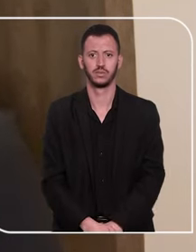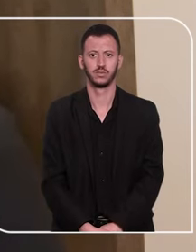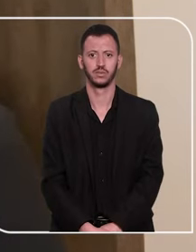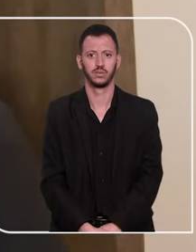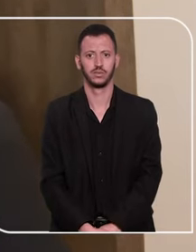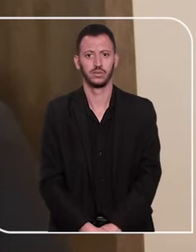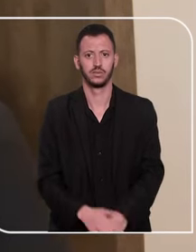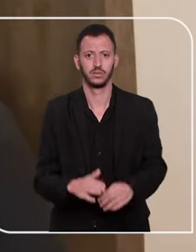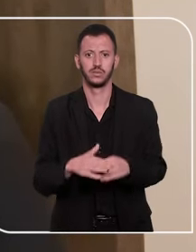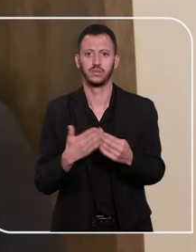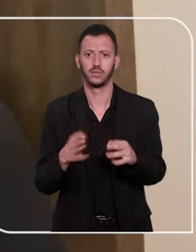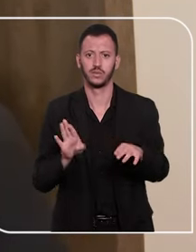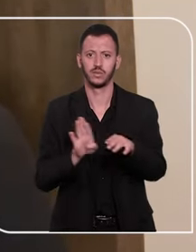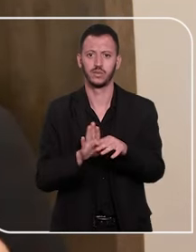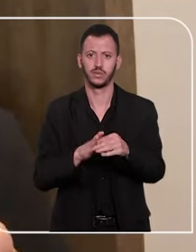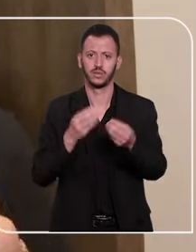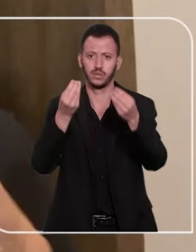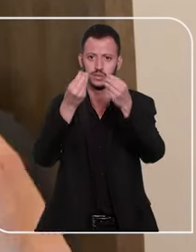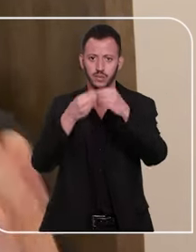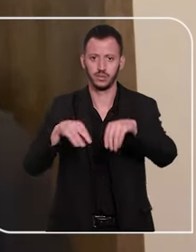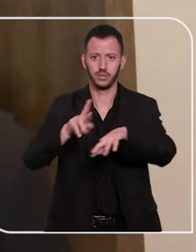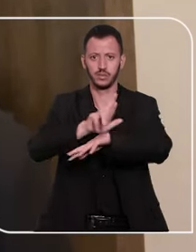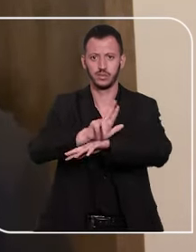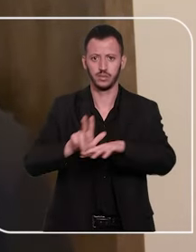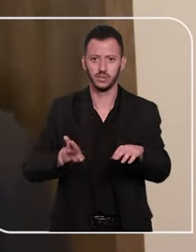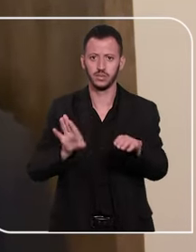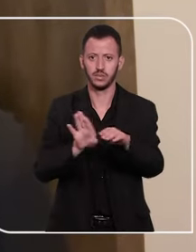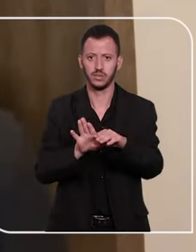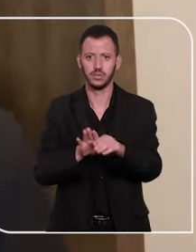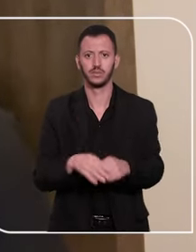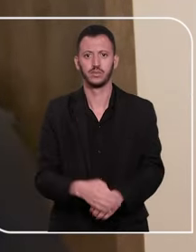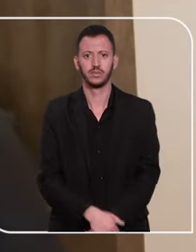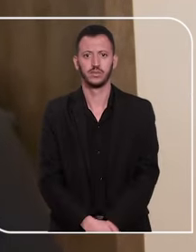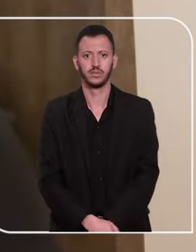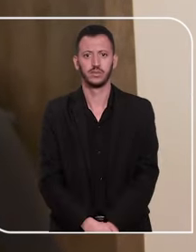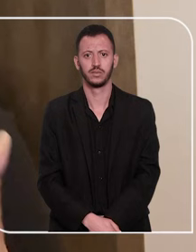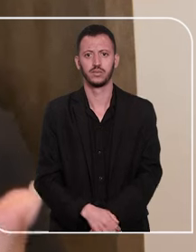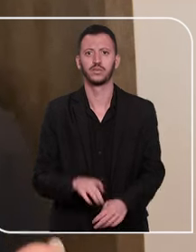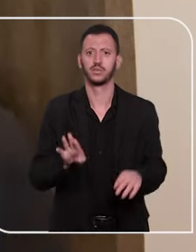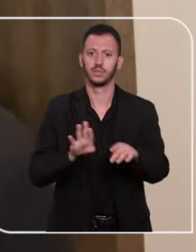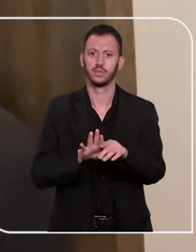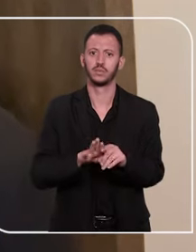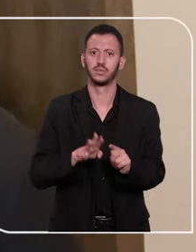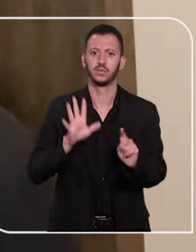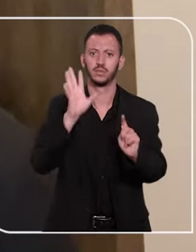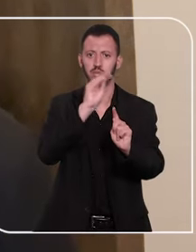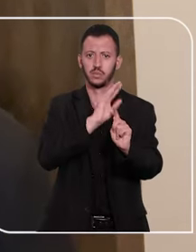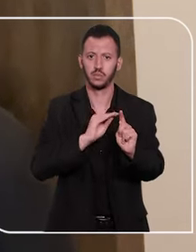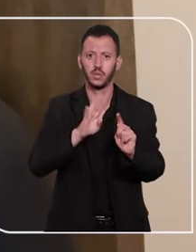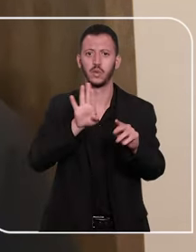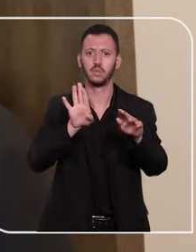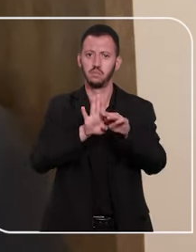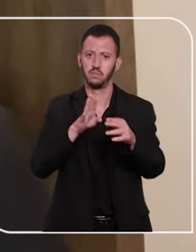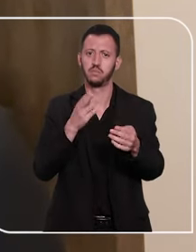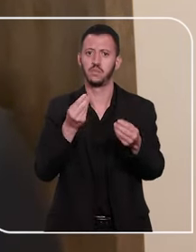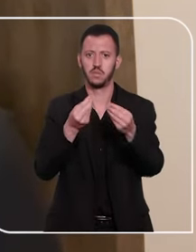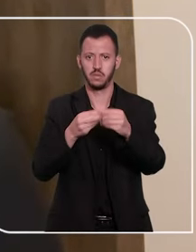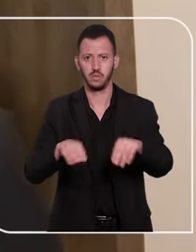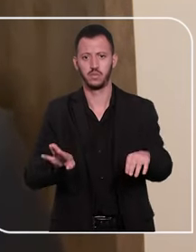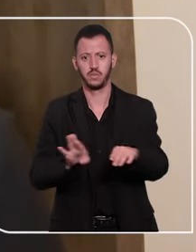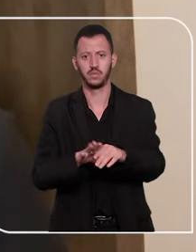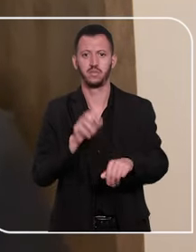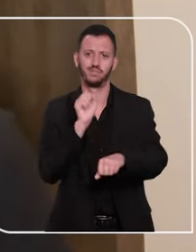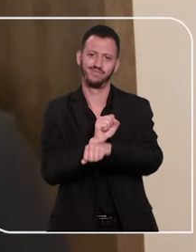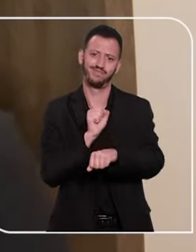comprove comprove tanto os danos materiais quanto os danos morais decorrentes